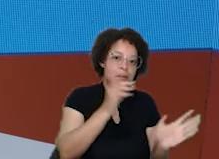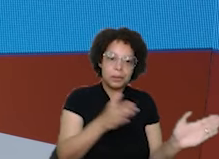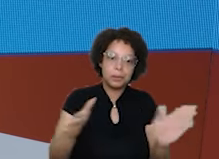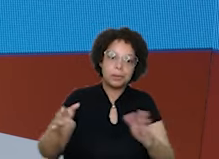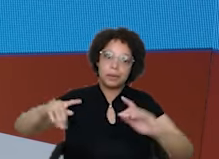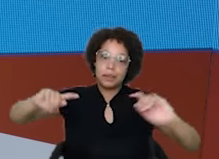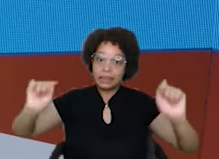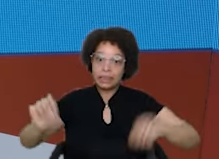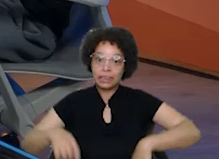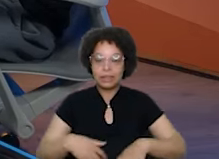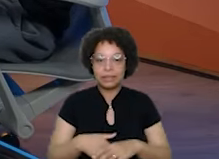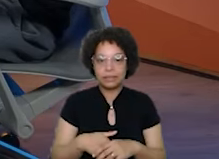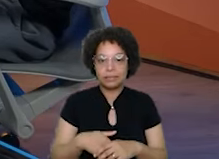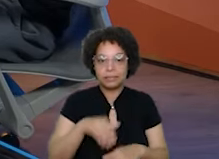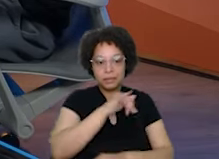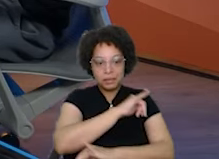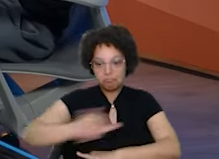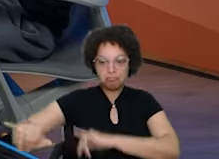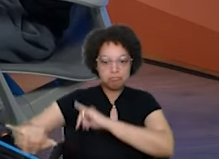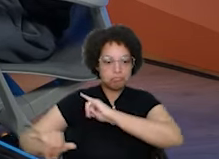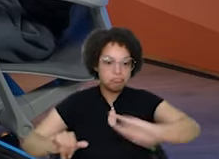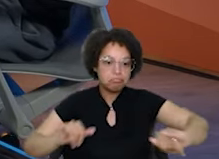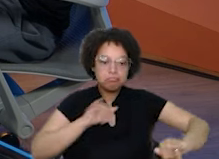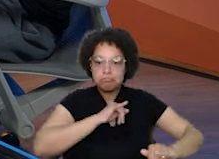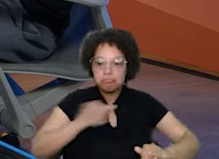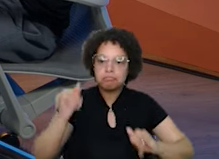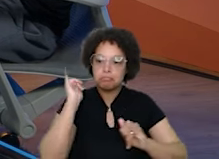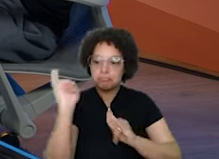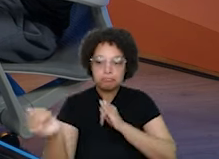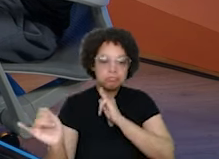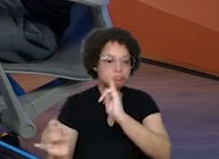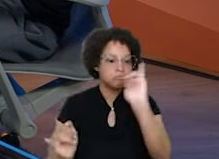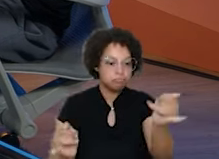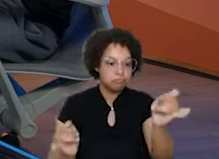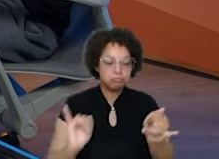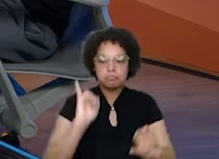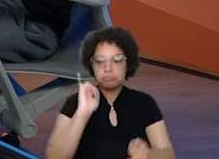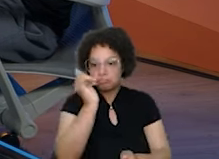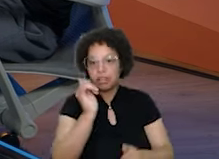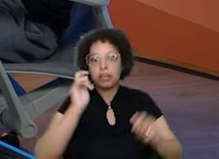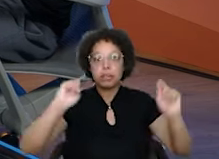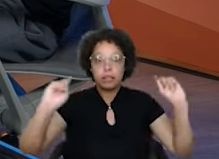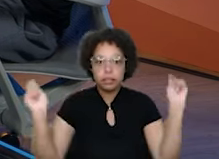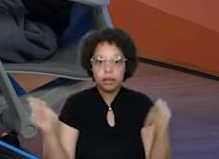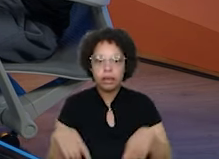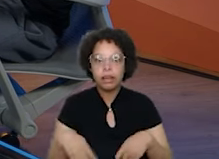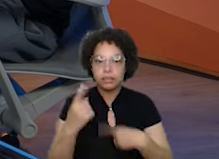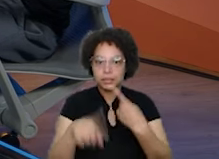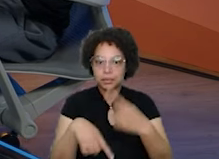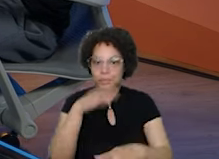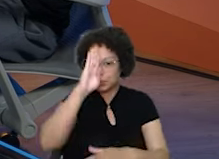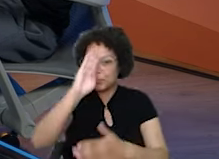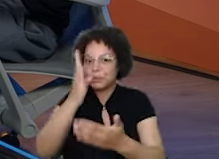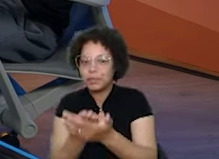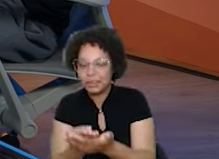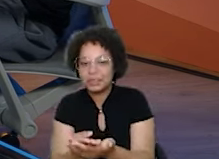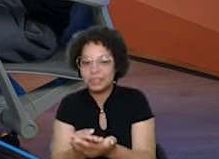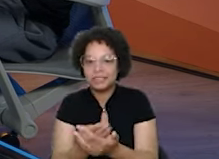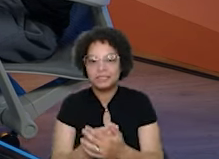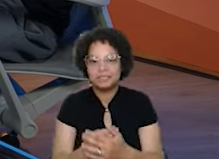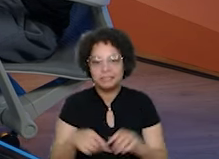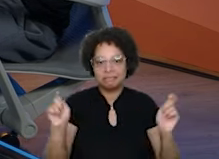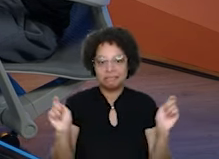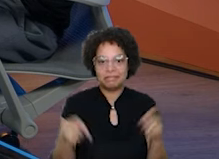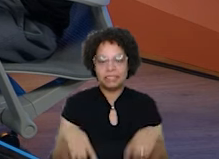contato mas que ele vai gerar um relacionamento que que vai trazer ali né credibilidade e lembra né fastor